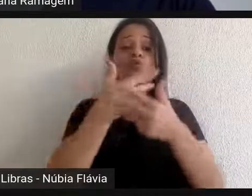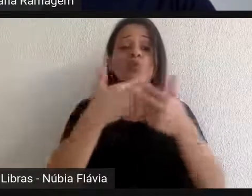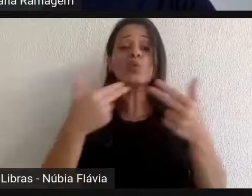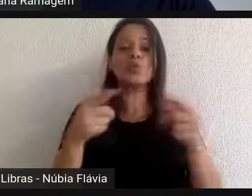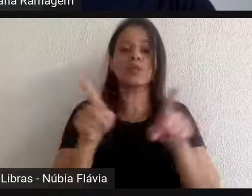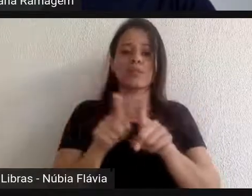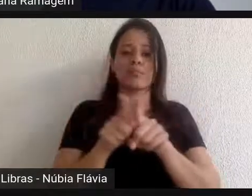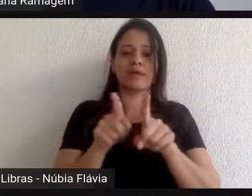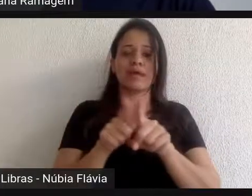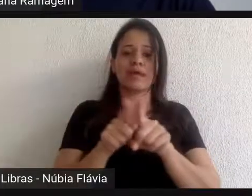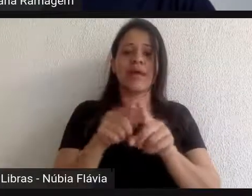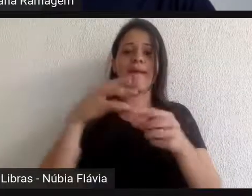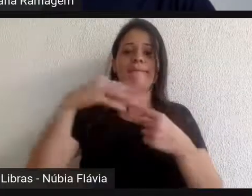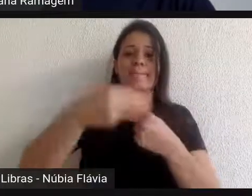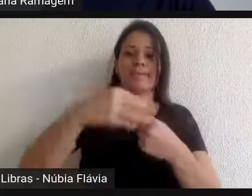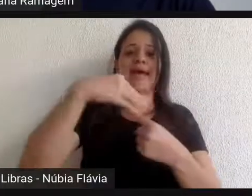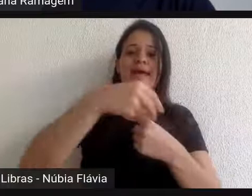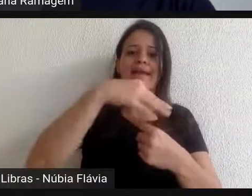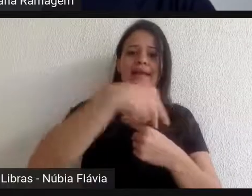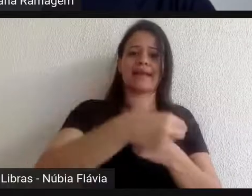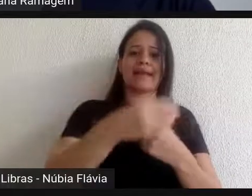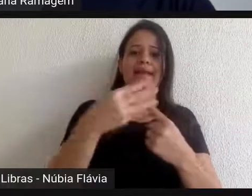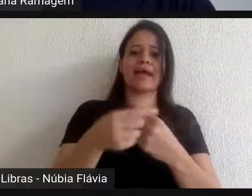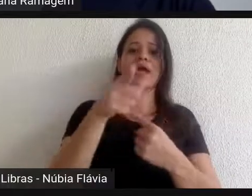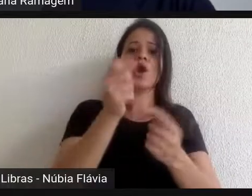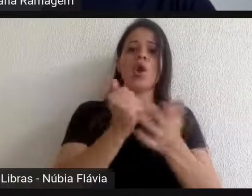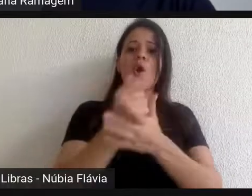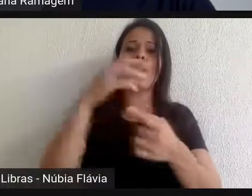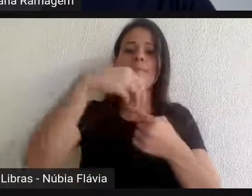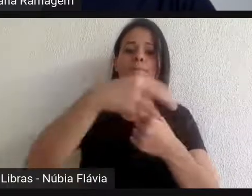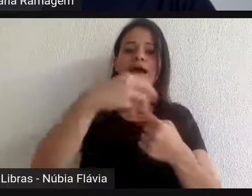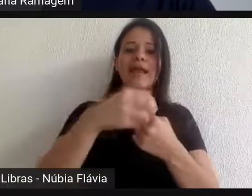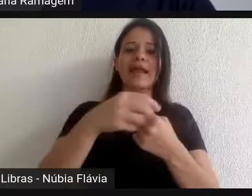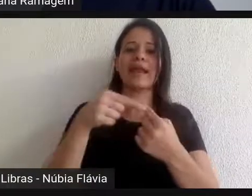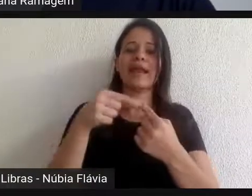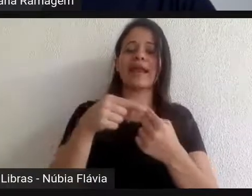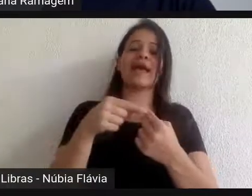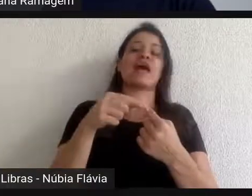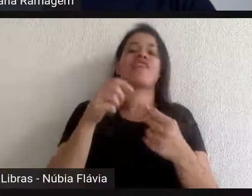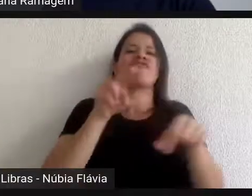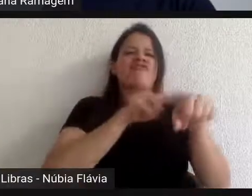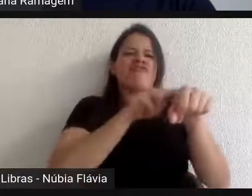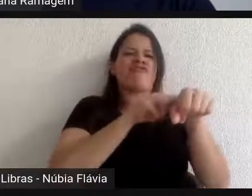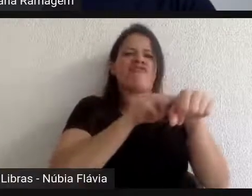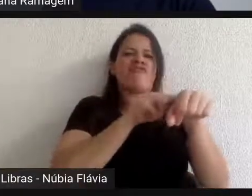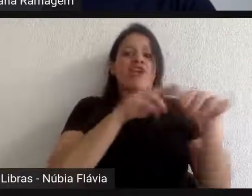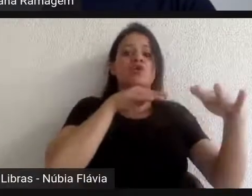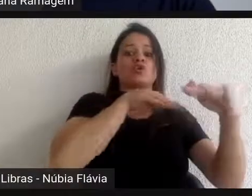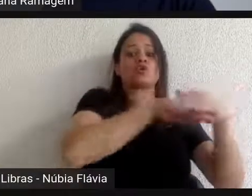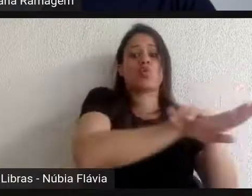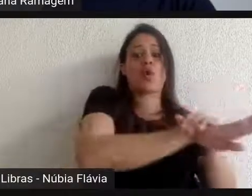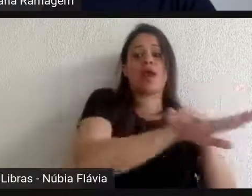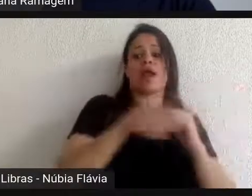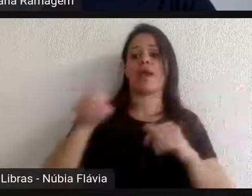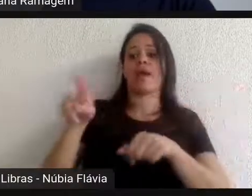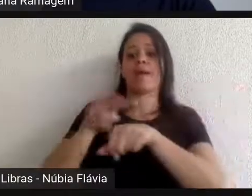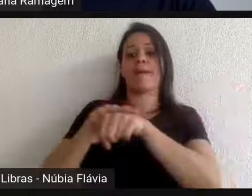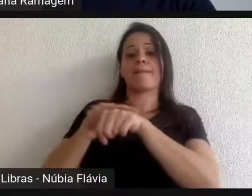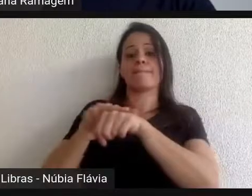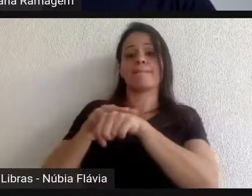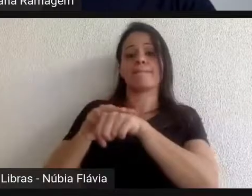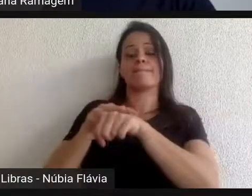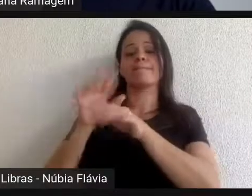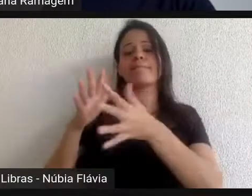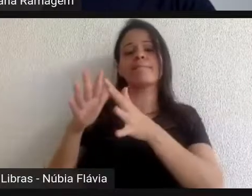por exemplo, você vai comprar banana. Você compra uma banana mais madura e pega um cacho bem verde. Porque enquanto você estiver consumindo a madura, você vai dando